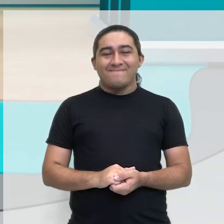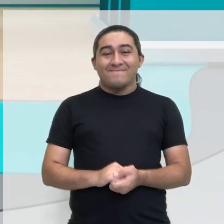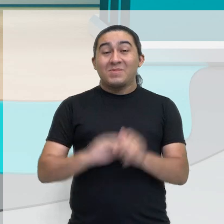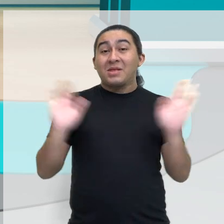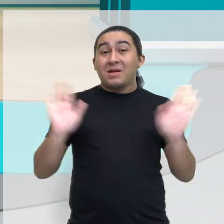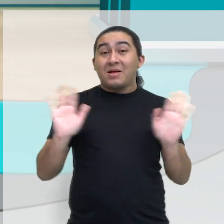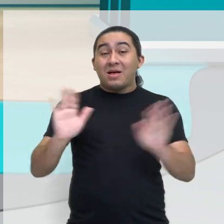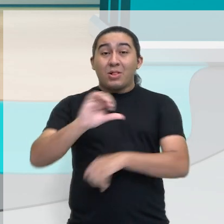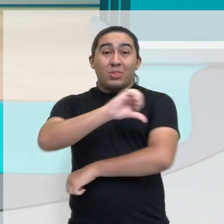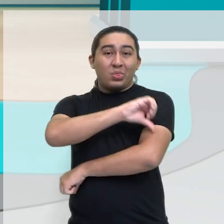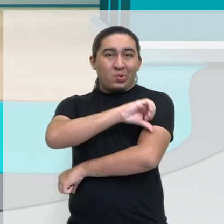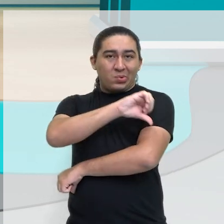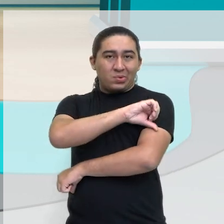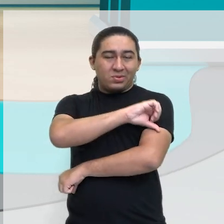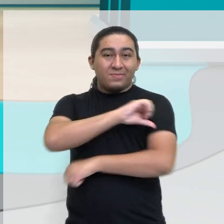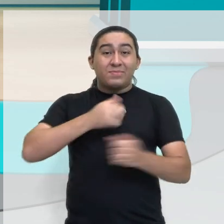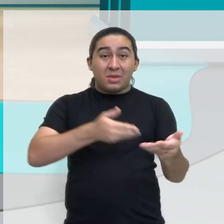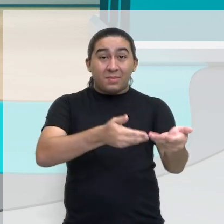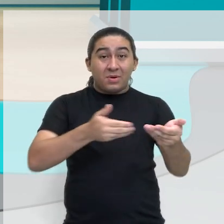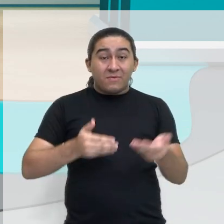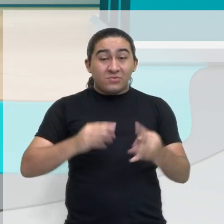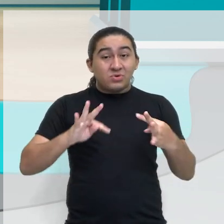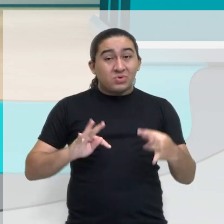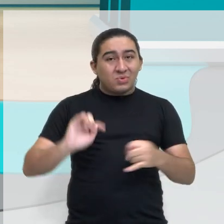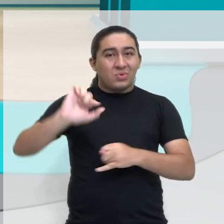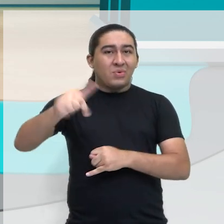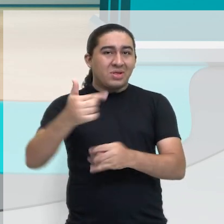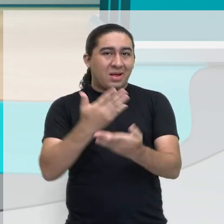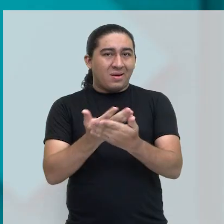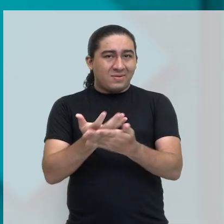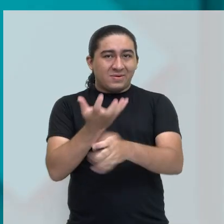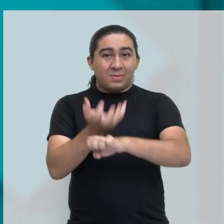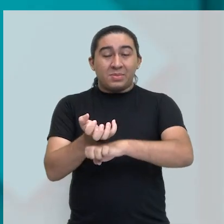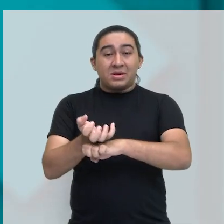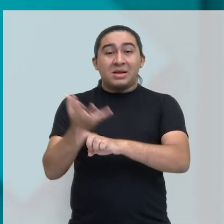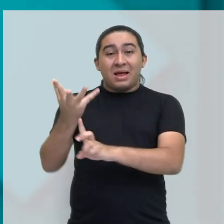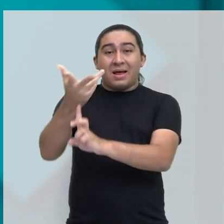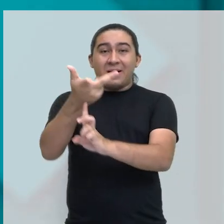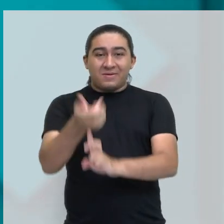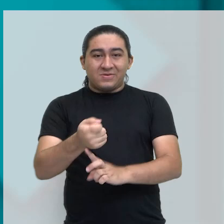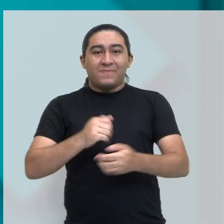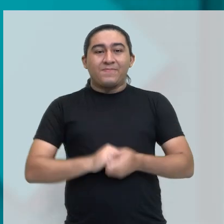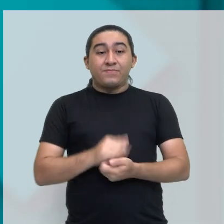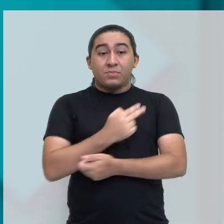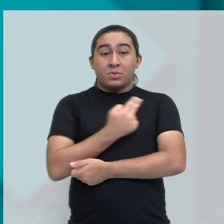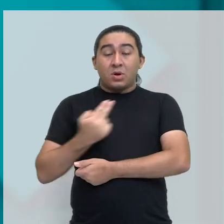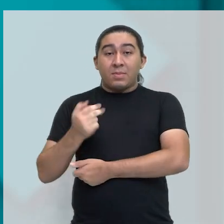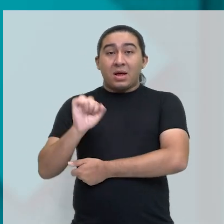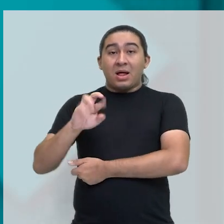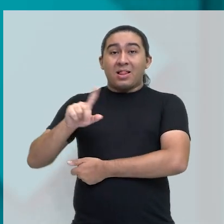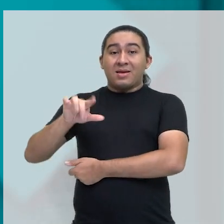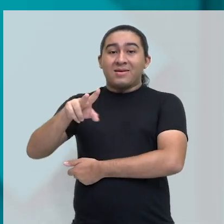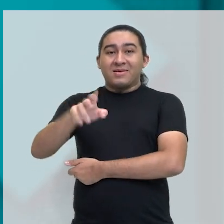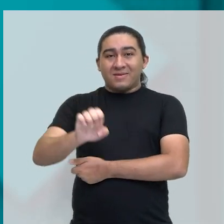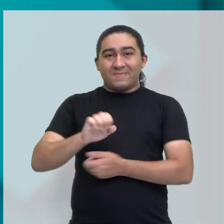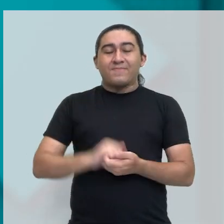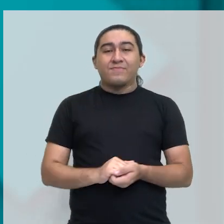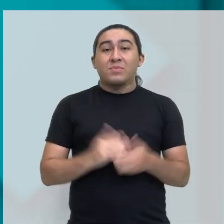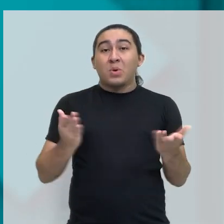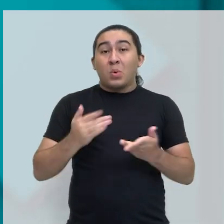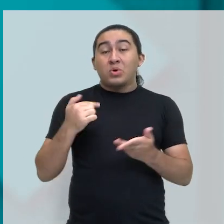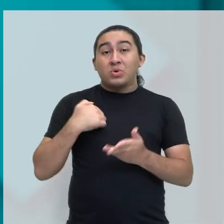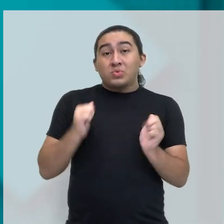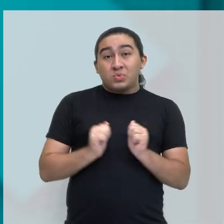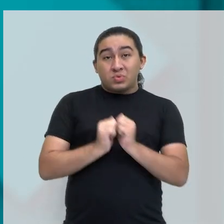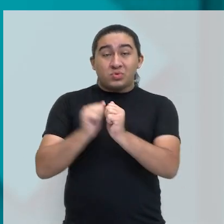Olá, nono ano, sejam bem-vindos a mais uma aula de arte. Eu sou a professora Arlene Azulay e vou